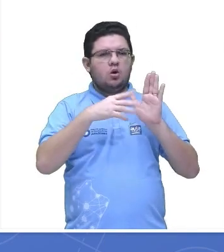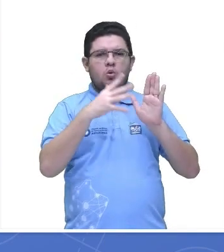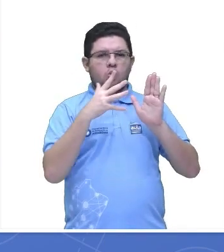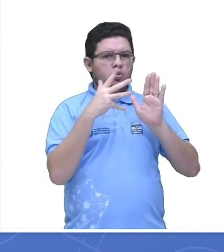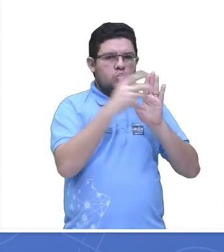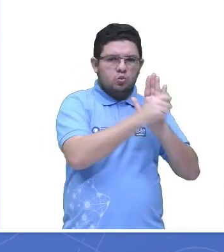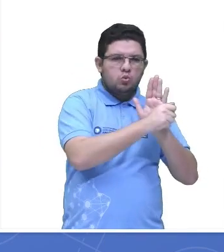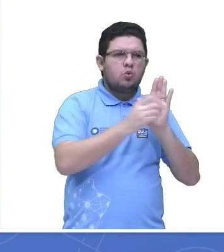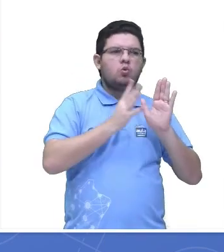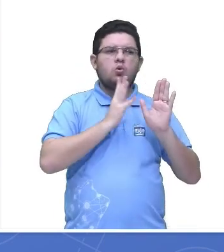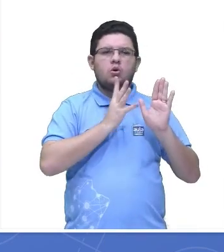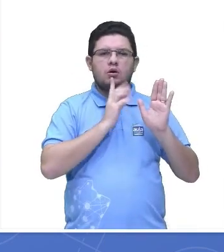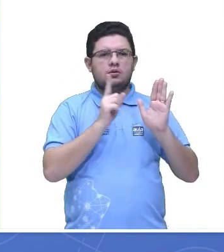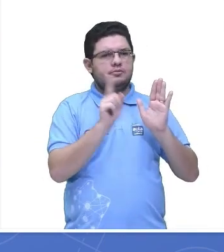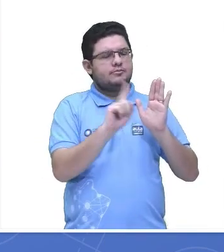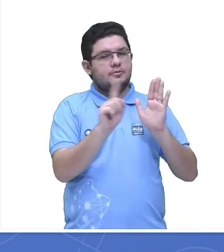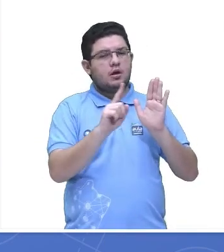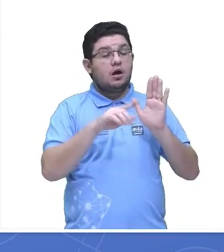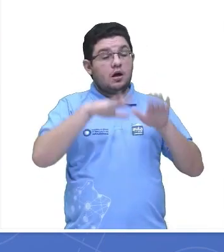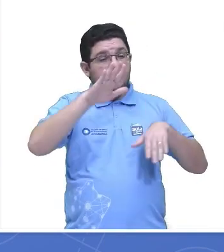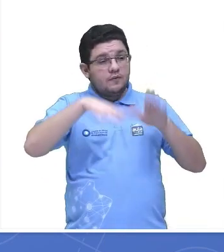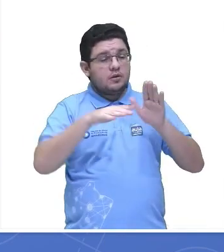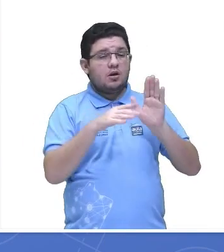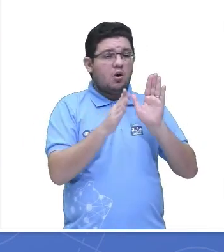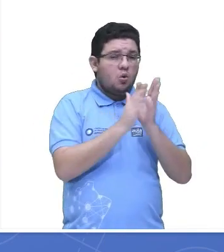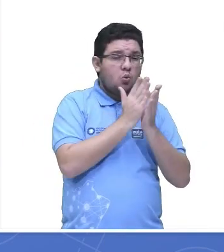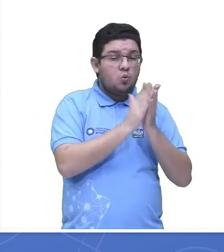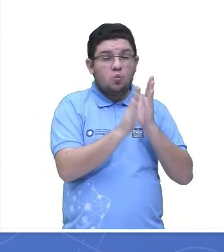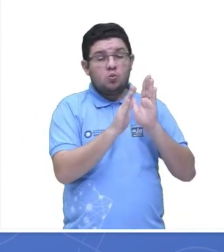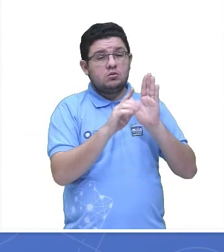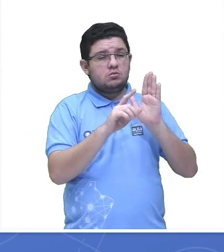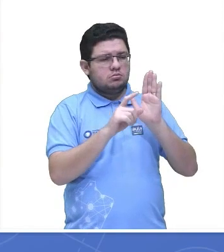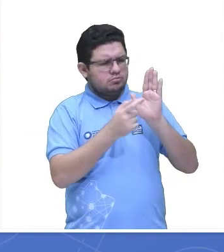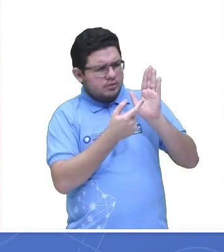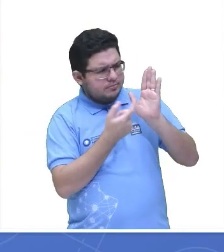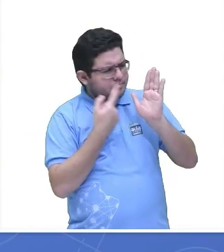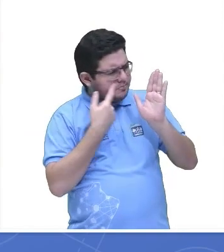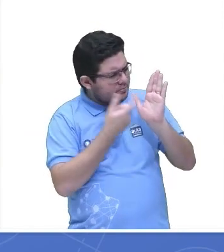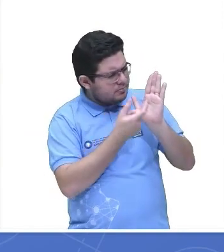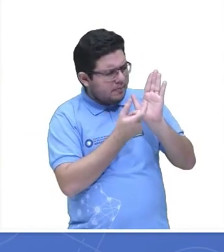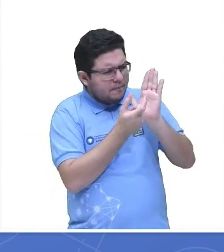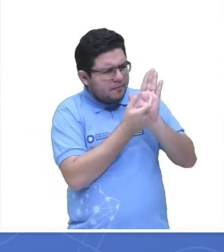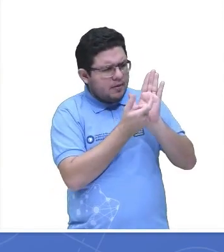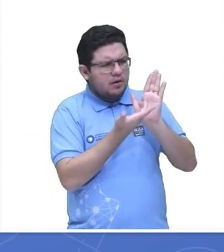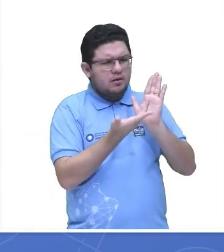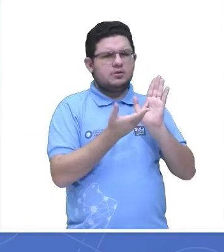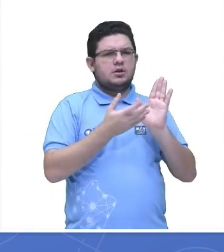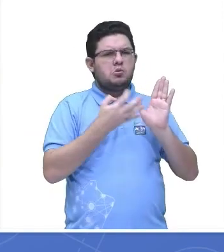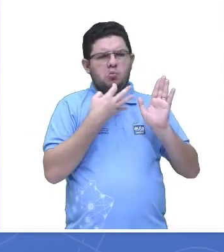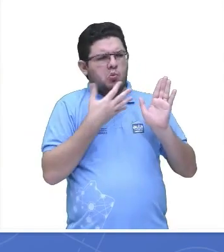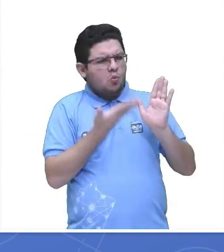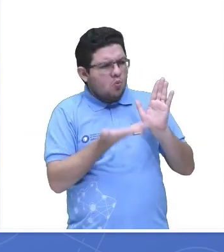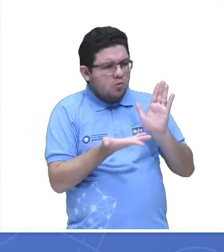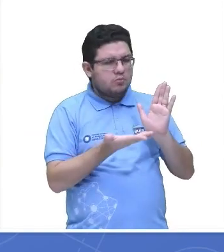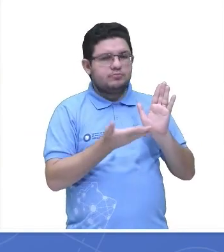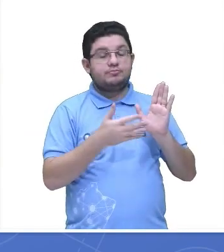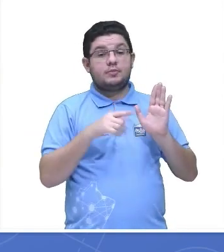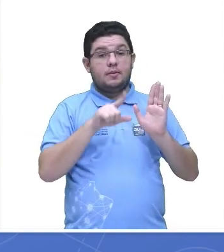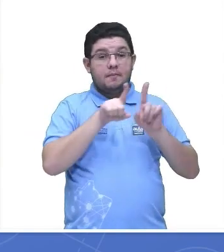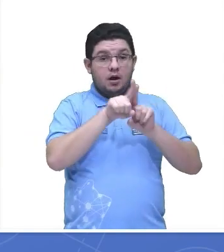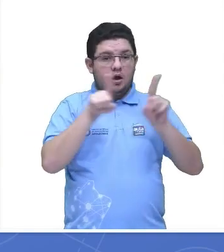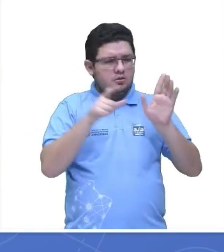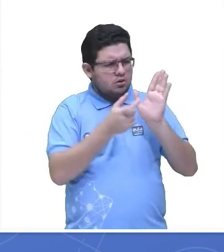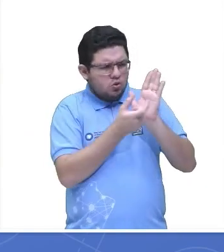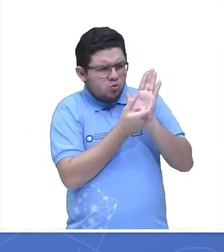que haja uma ou outra palavra que nós desconhecemos. Mas essa palavra que nós não conhecemos, ela não deve criar nenhum problema para interpretar esse